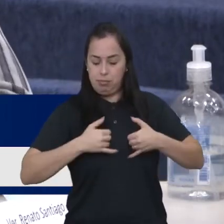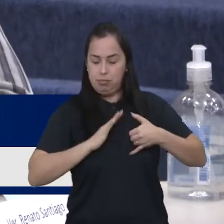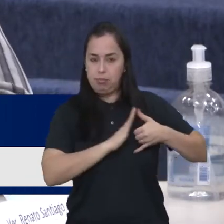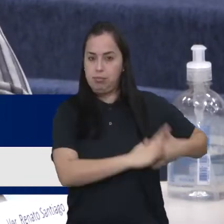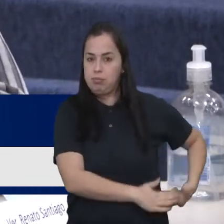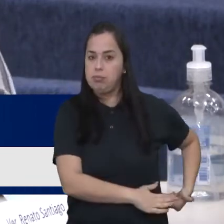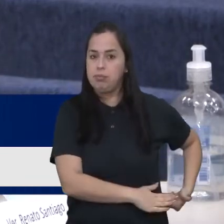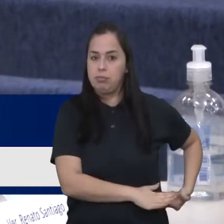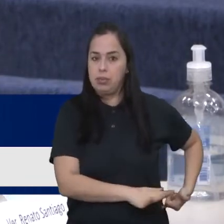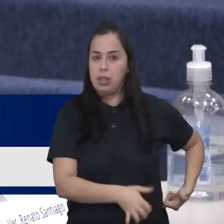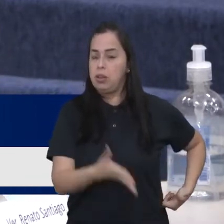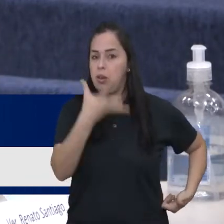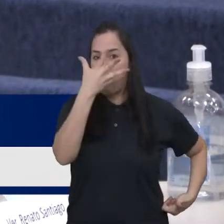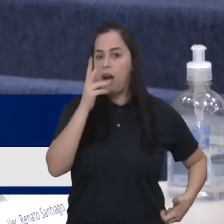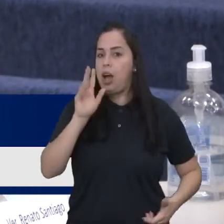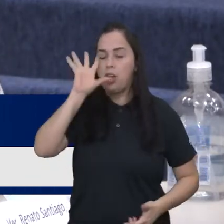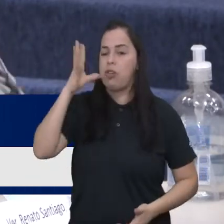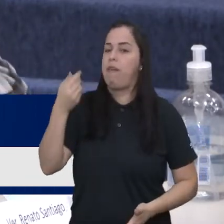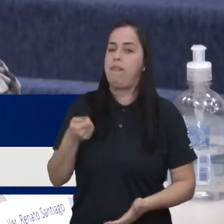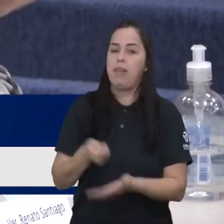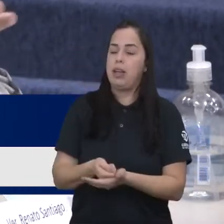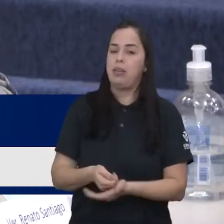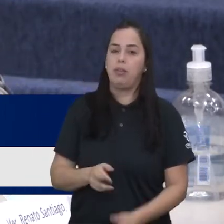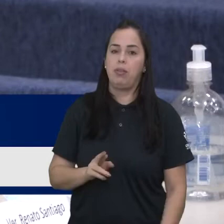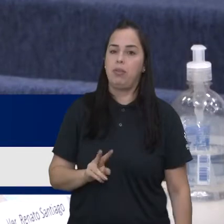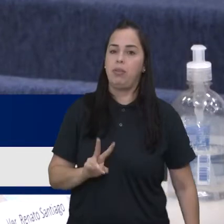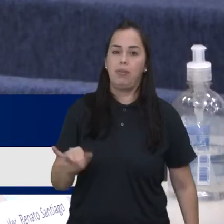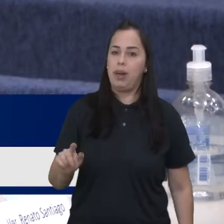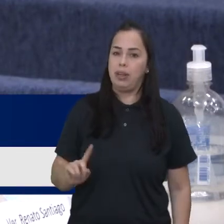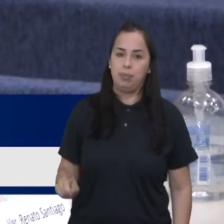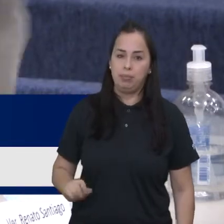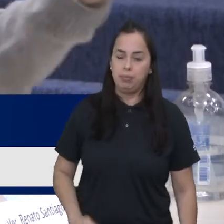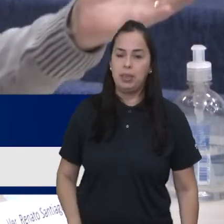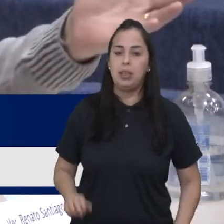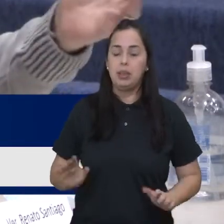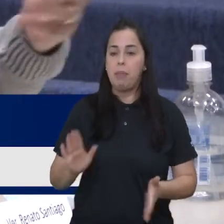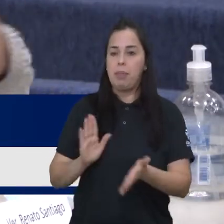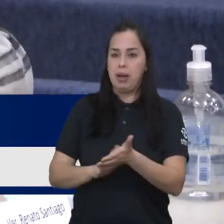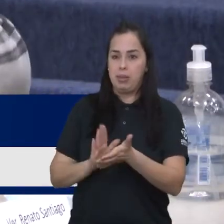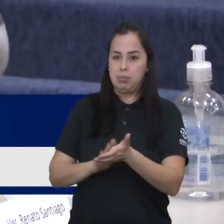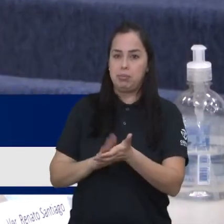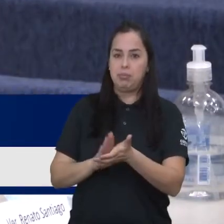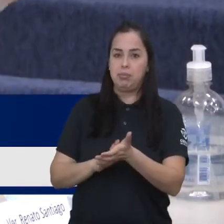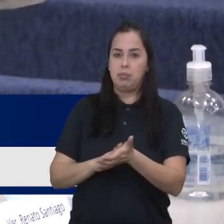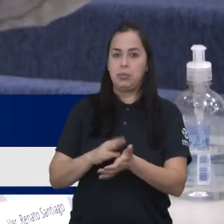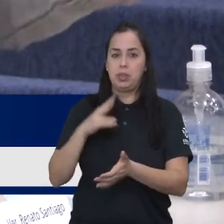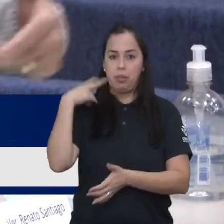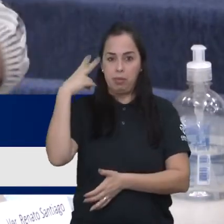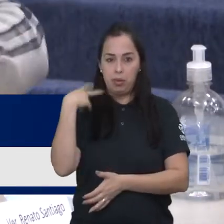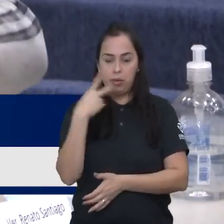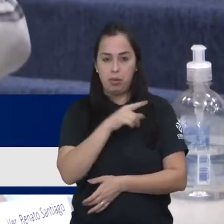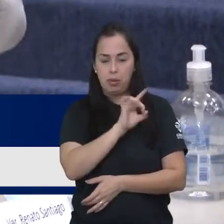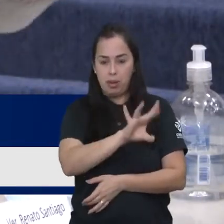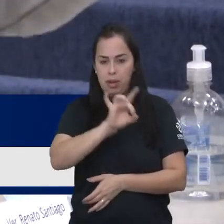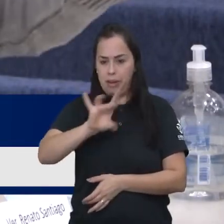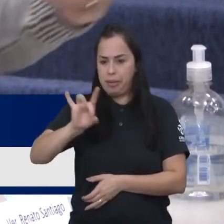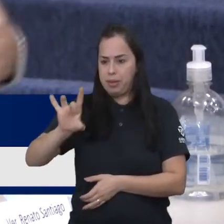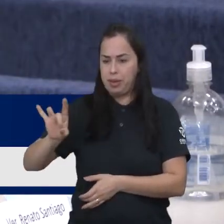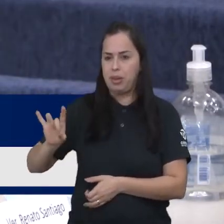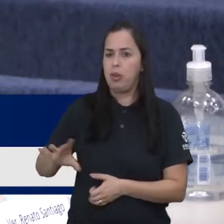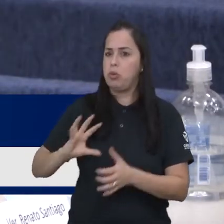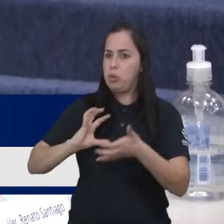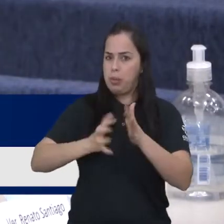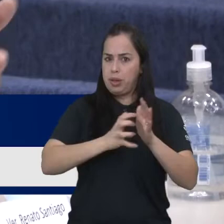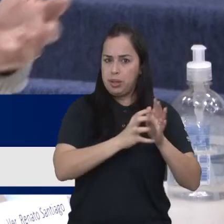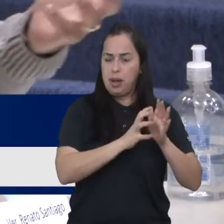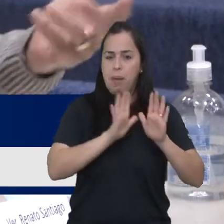pessoais, nós não vamos resolver. Então, é justamente por isso que eu parabenizo. São vereadores, cada um de